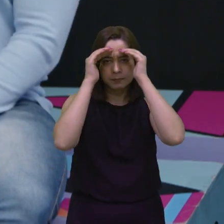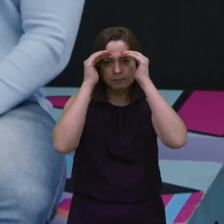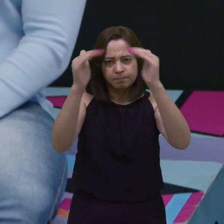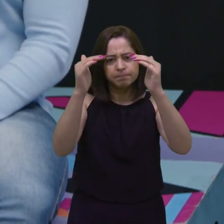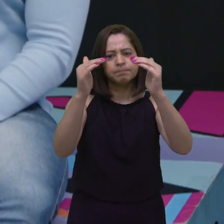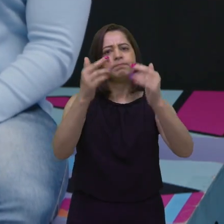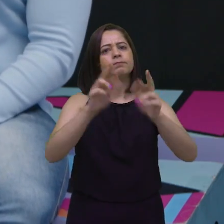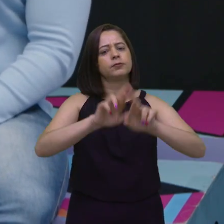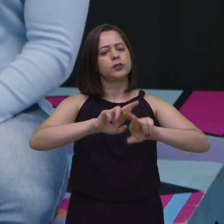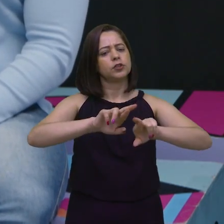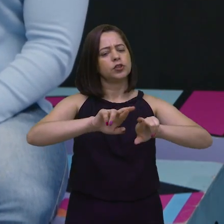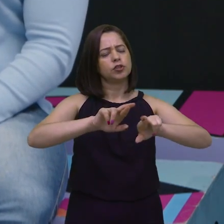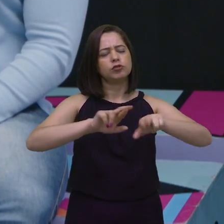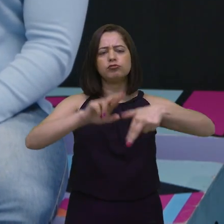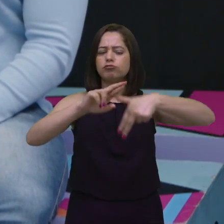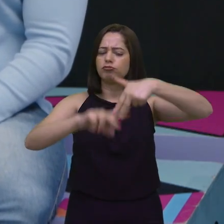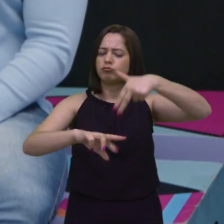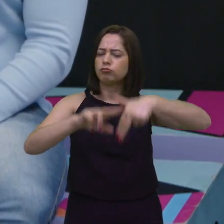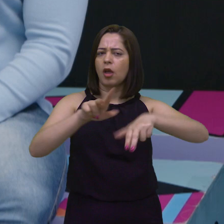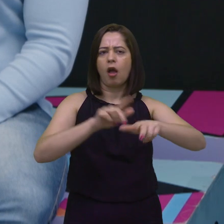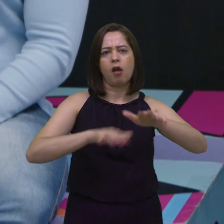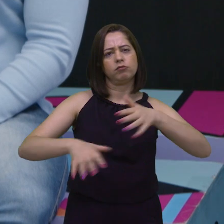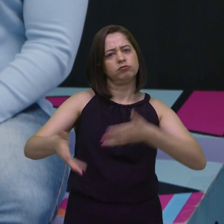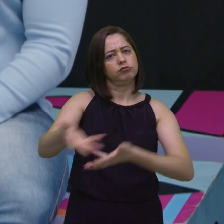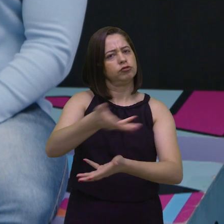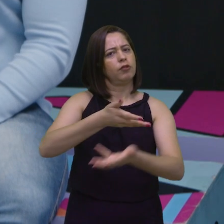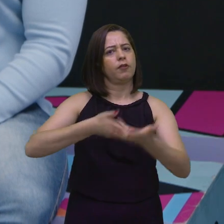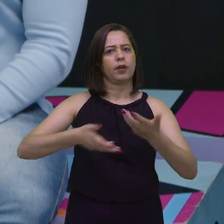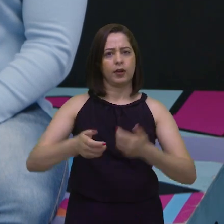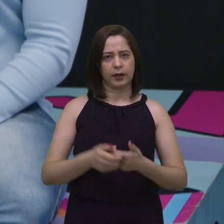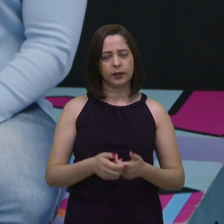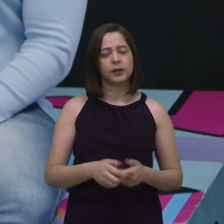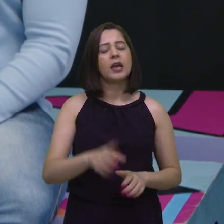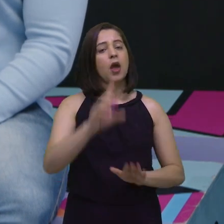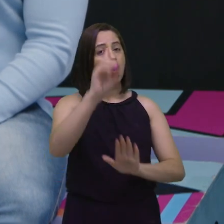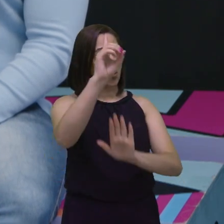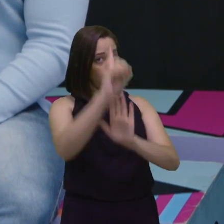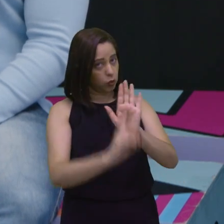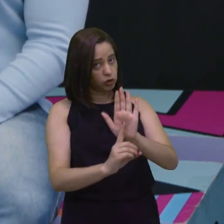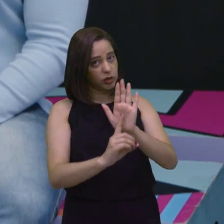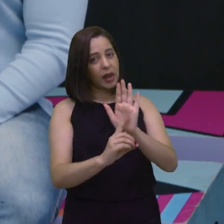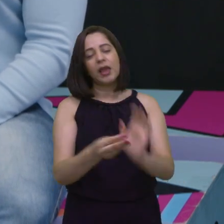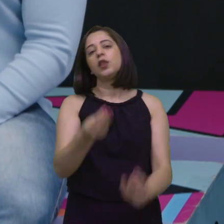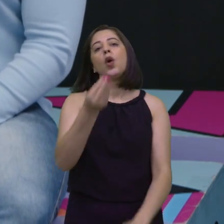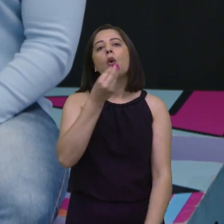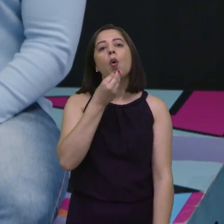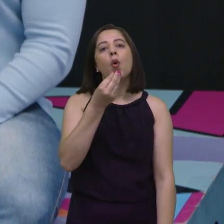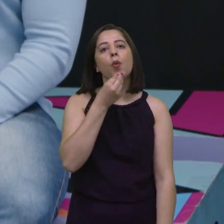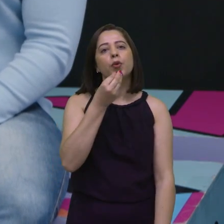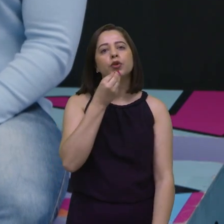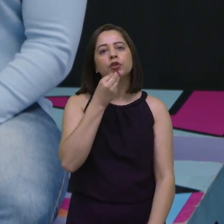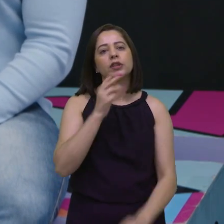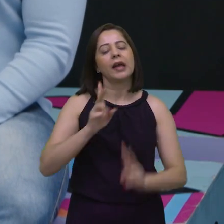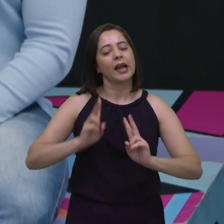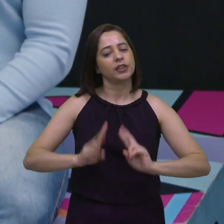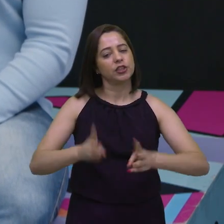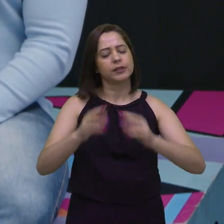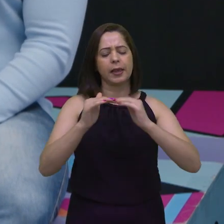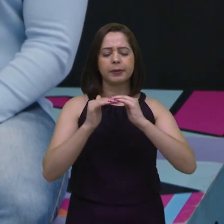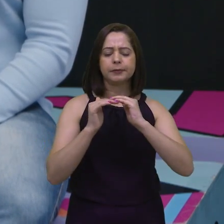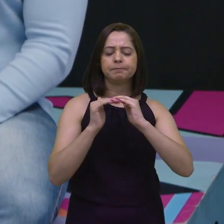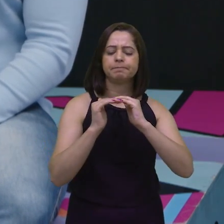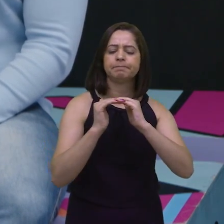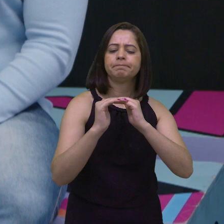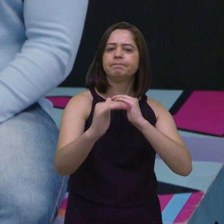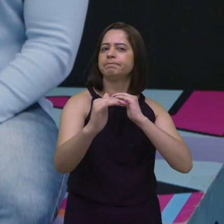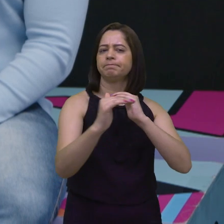respeita as diferenças. Só assim dá para garantir, de fato, que os direitos e as oportunidades sejam